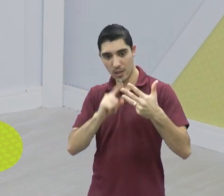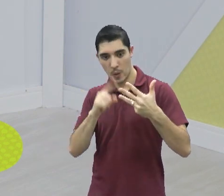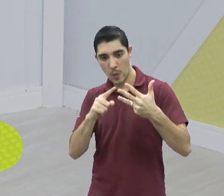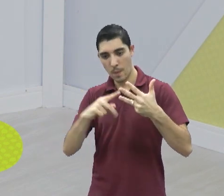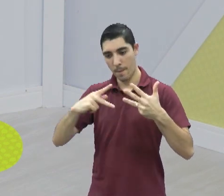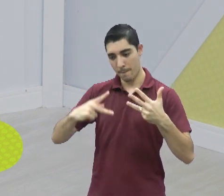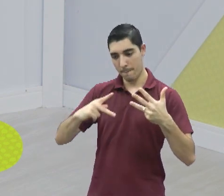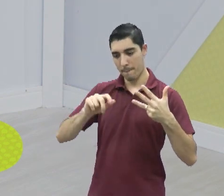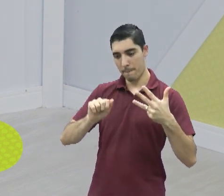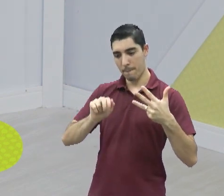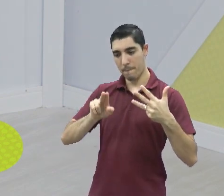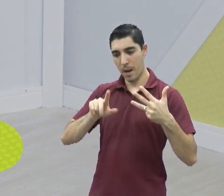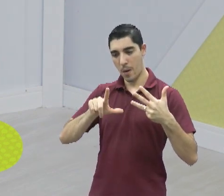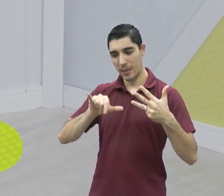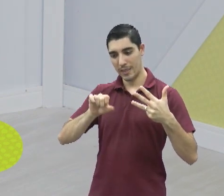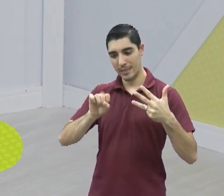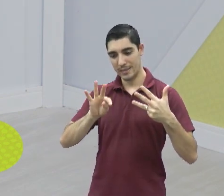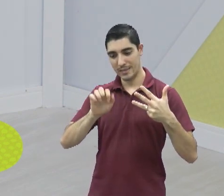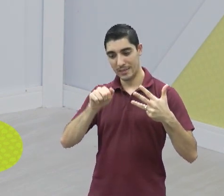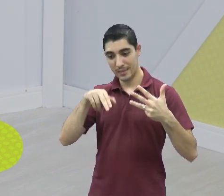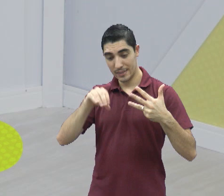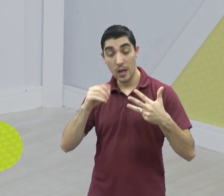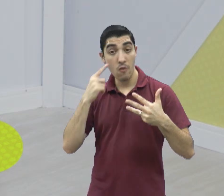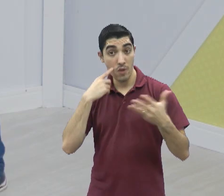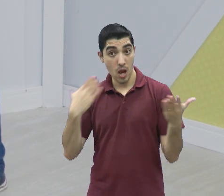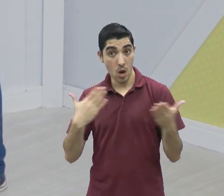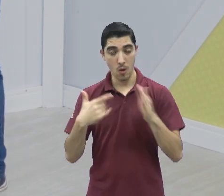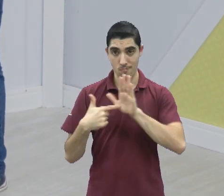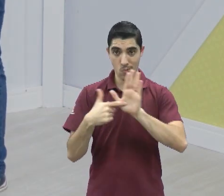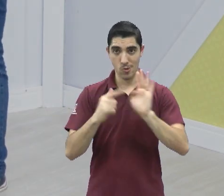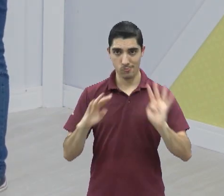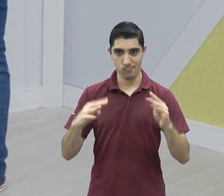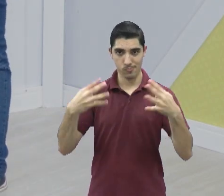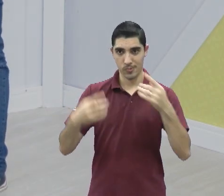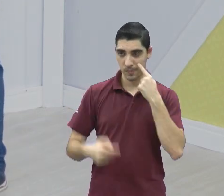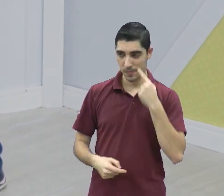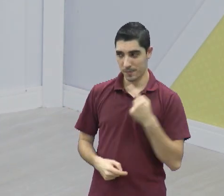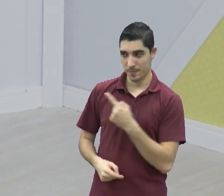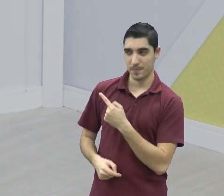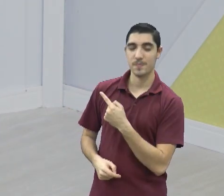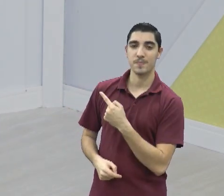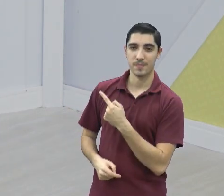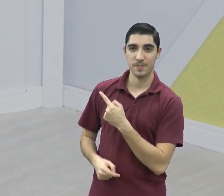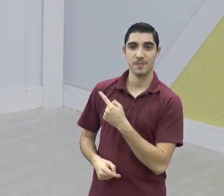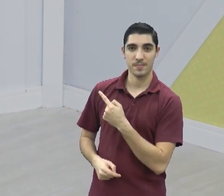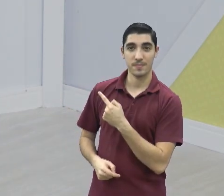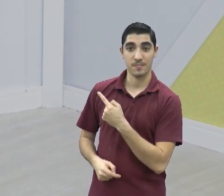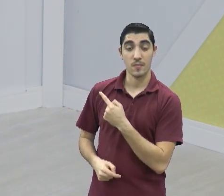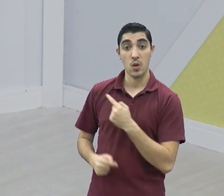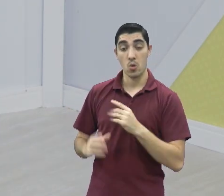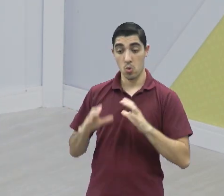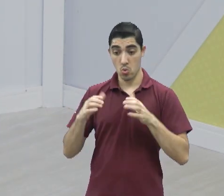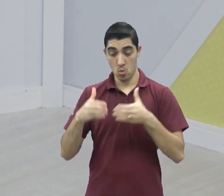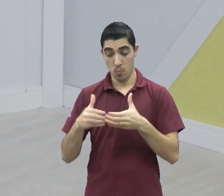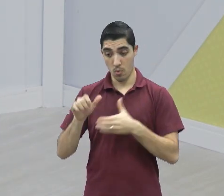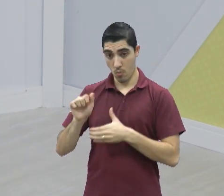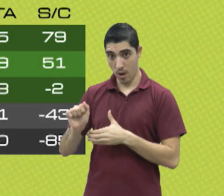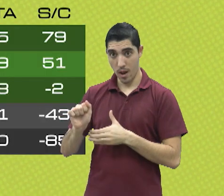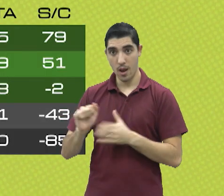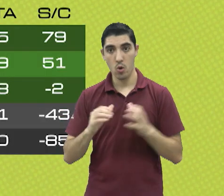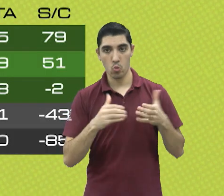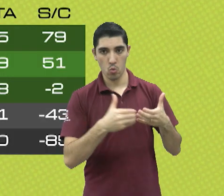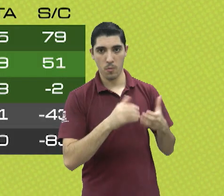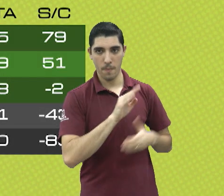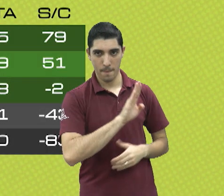dos grupos ficaram dessa forma. Matheus, coloca pra gente aqui, dá uma cortadinha aí. Obrigado, Matheus. Olha só, Grupo A e Grupo B. O Grupo A,